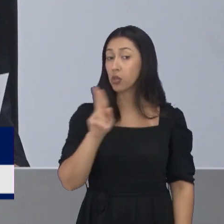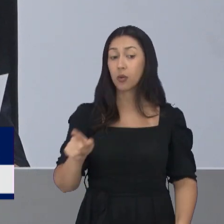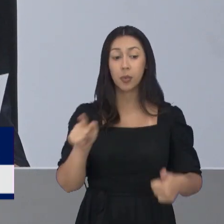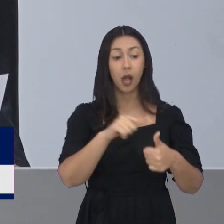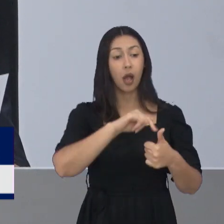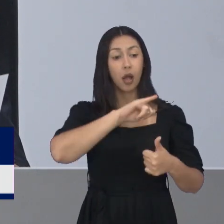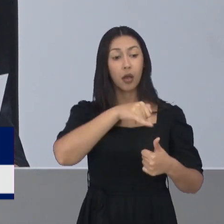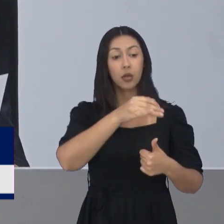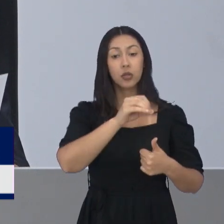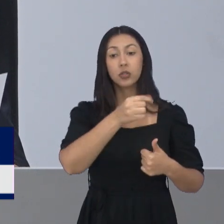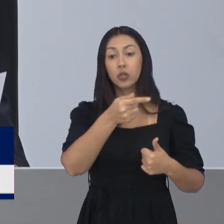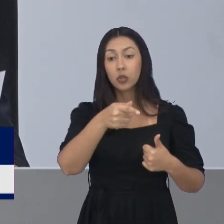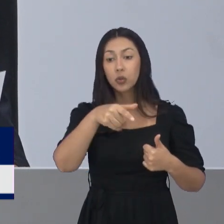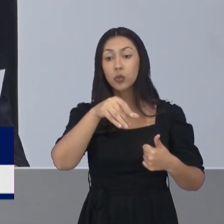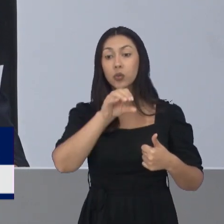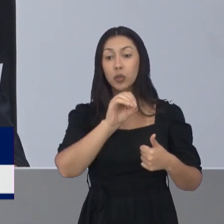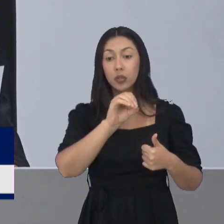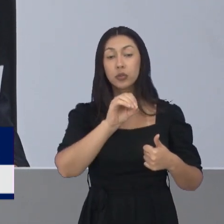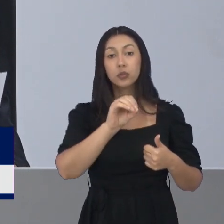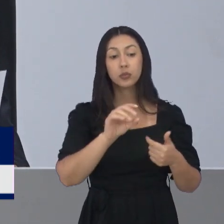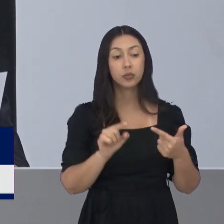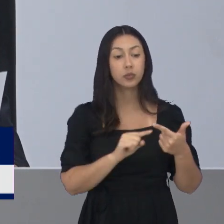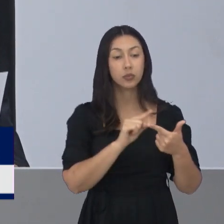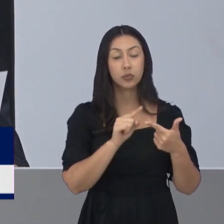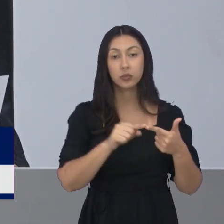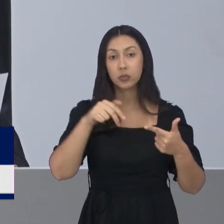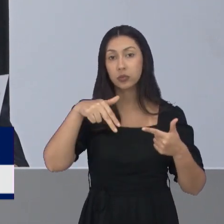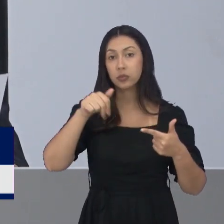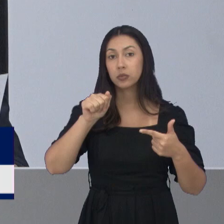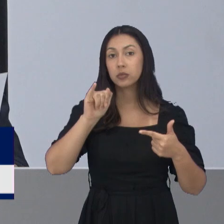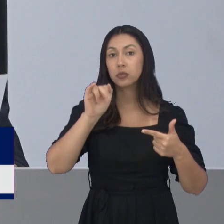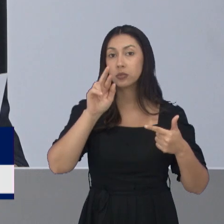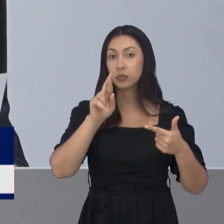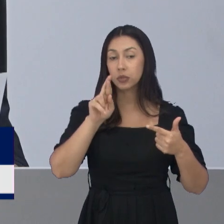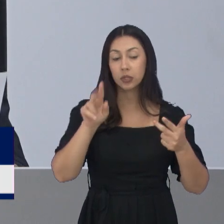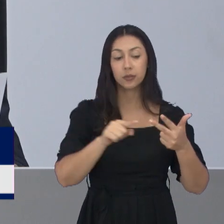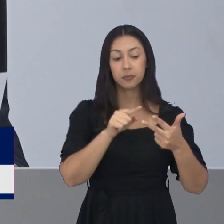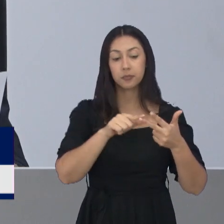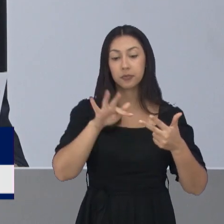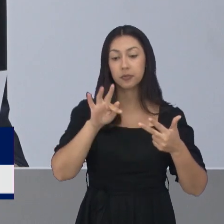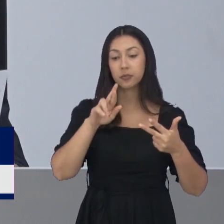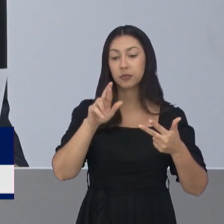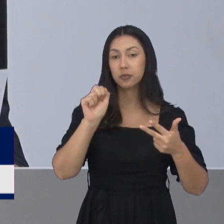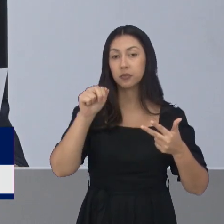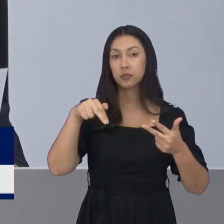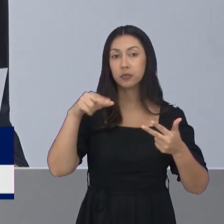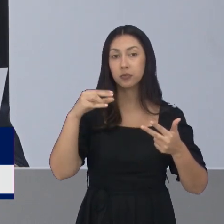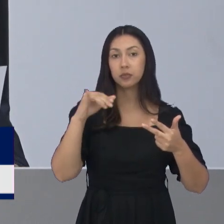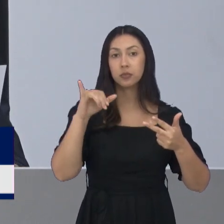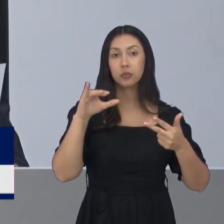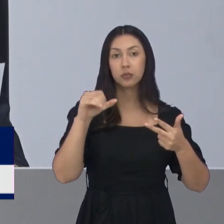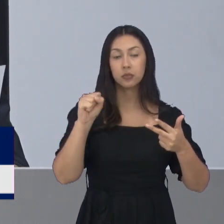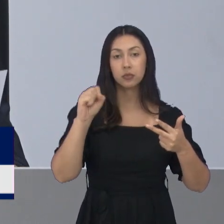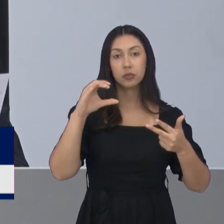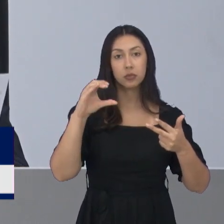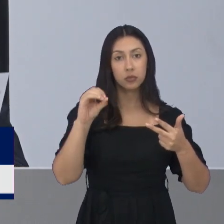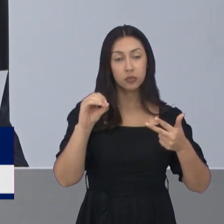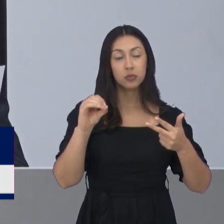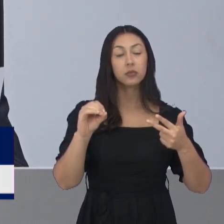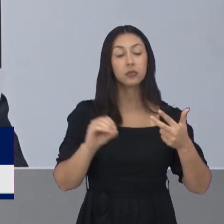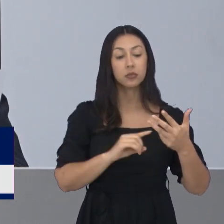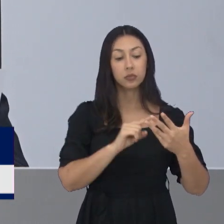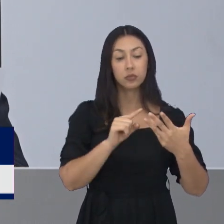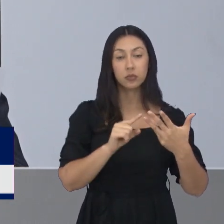João Arnaldo Saraiva, Nair Moreira, Francisco de Paula Correia, o